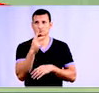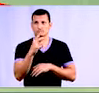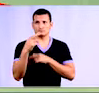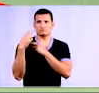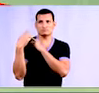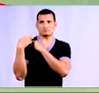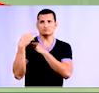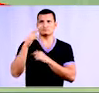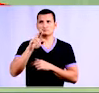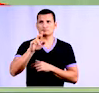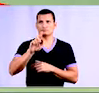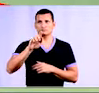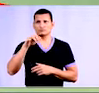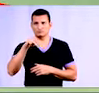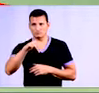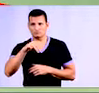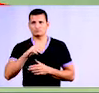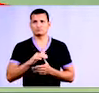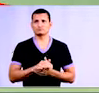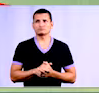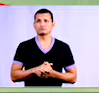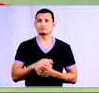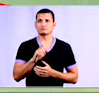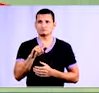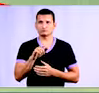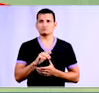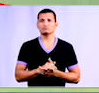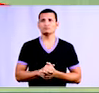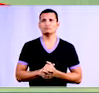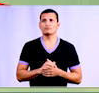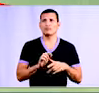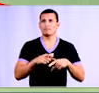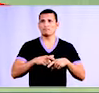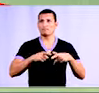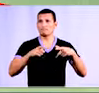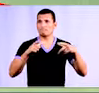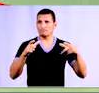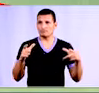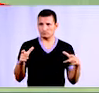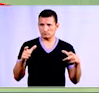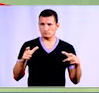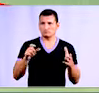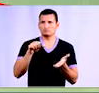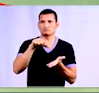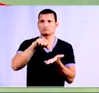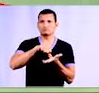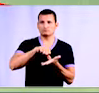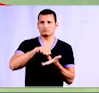que é apenas, como a maioria dos colegas, a maioria dos polos